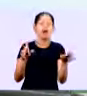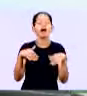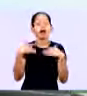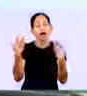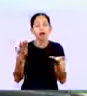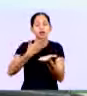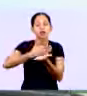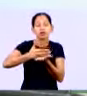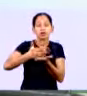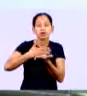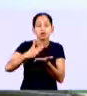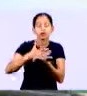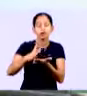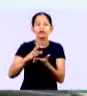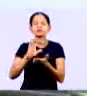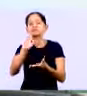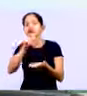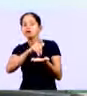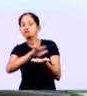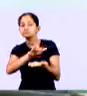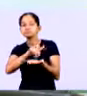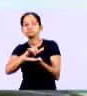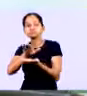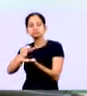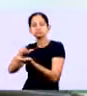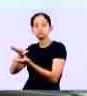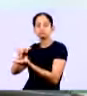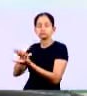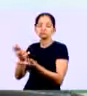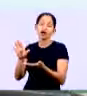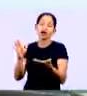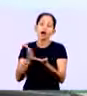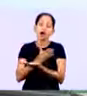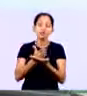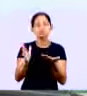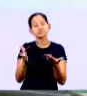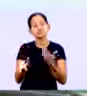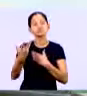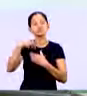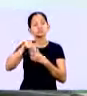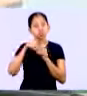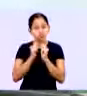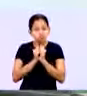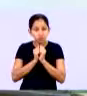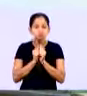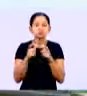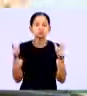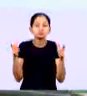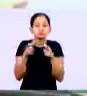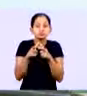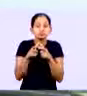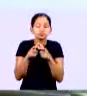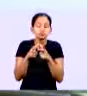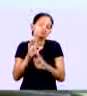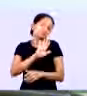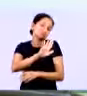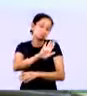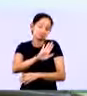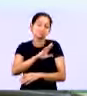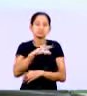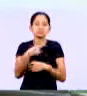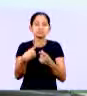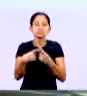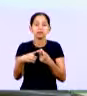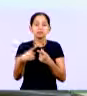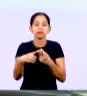começam a ser dispensadas, ou muitas vezes eles incorporam alguns e dispensam aqueles que não estão produzindo da forma que eles gostariam que produzisse. Mas